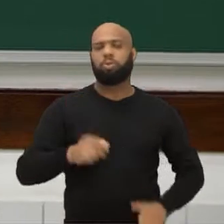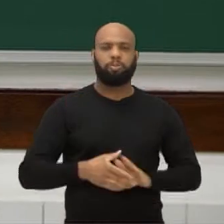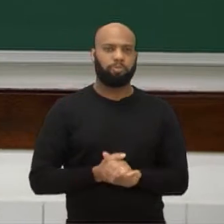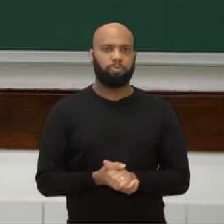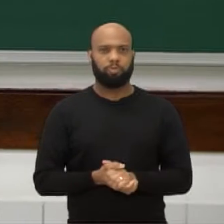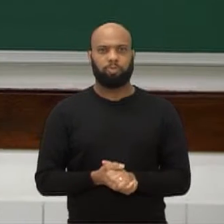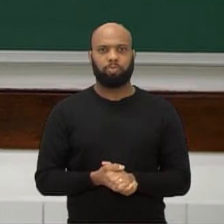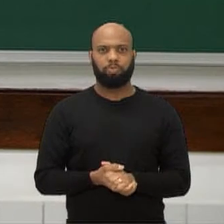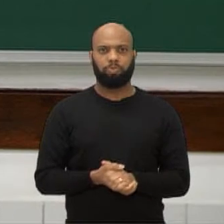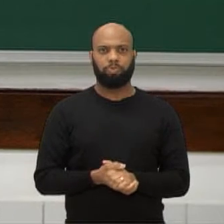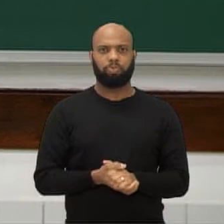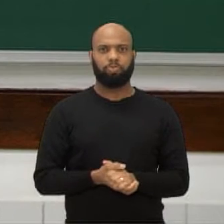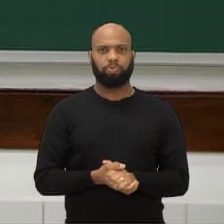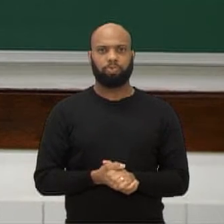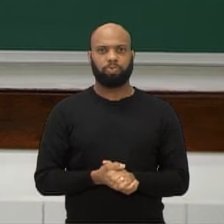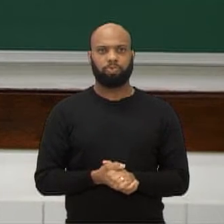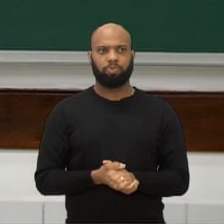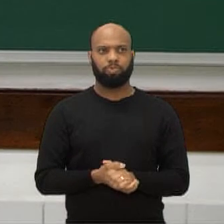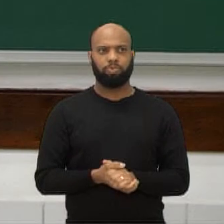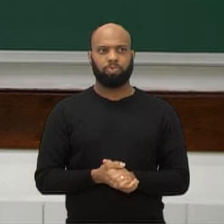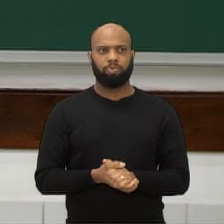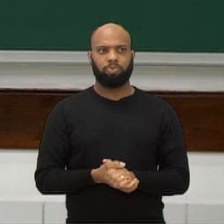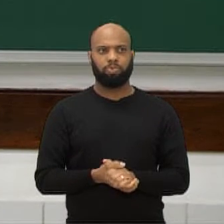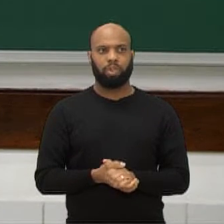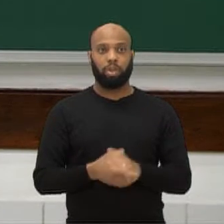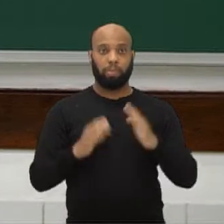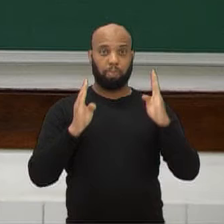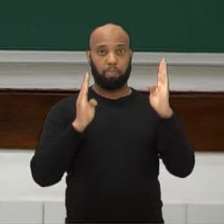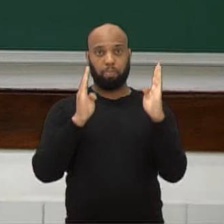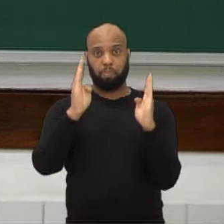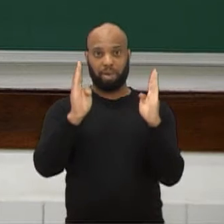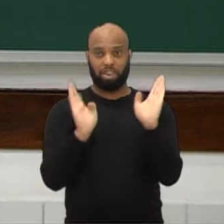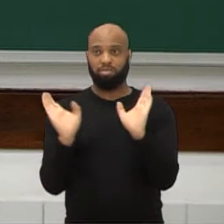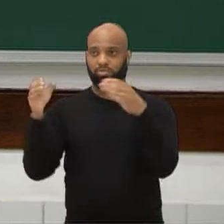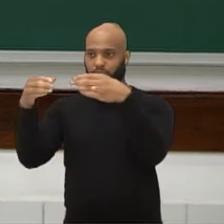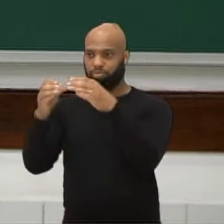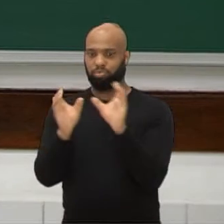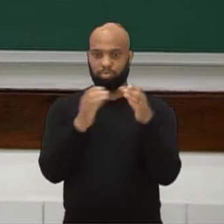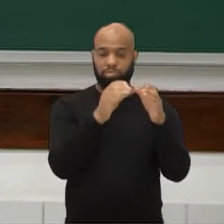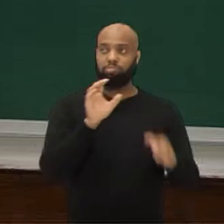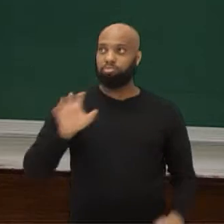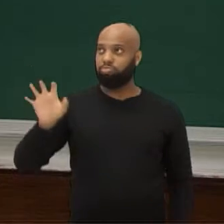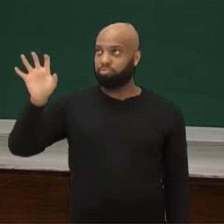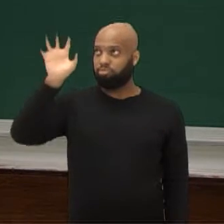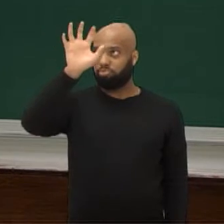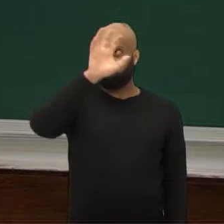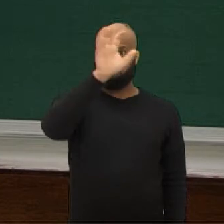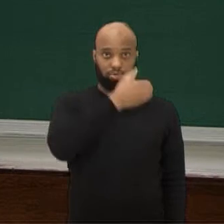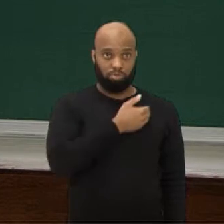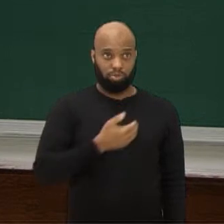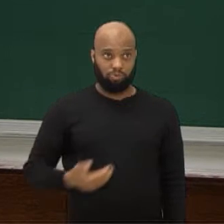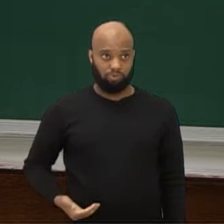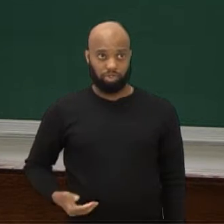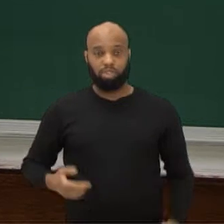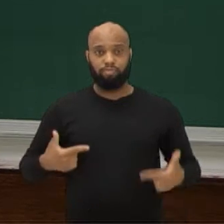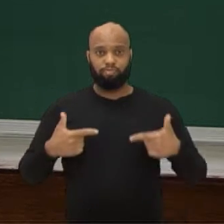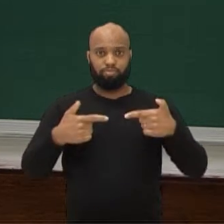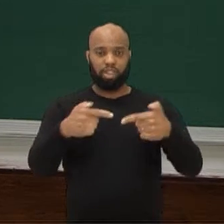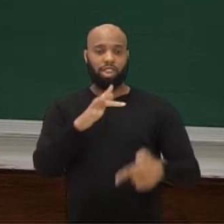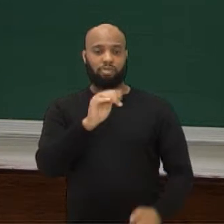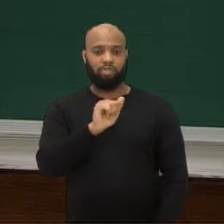hoje? Vamos ver aqui? Período regencial, Guerra dos Farrapos, 1835